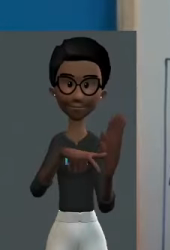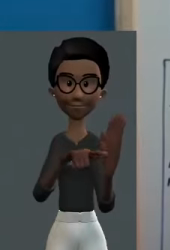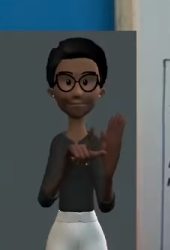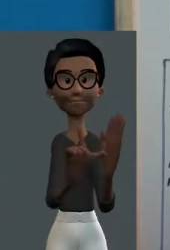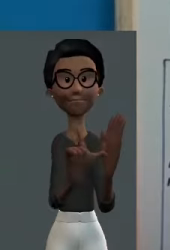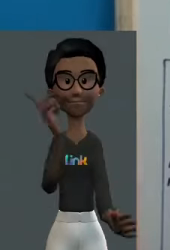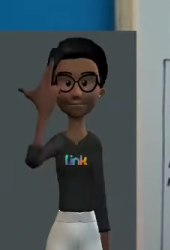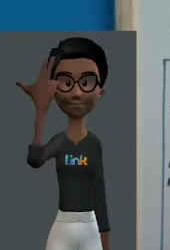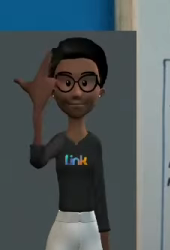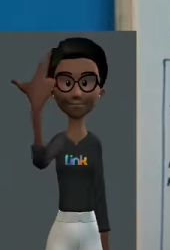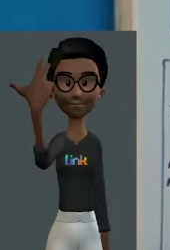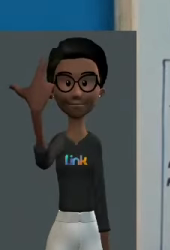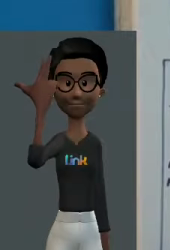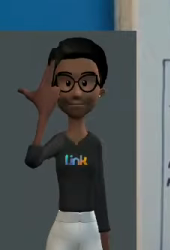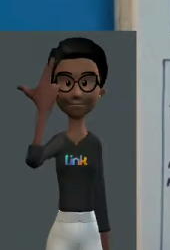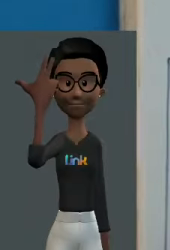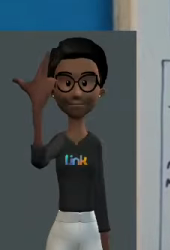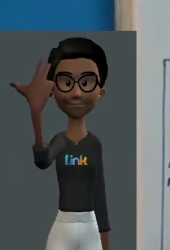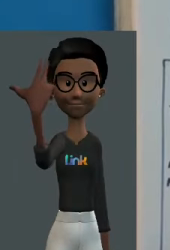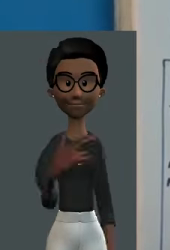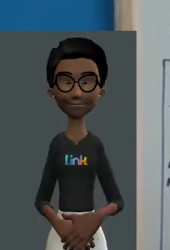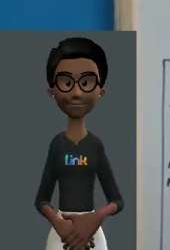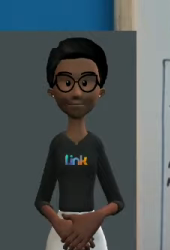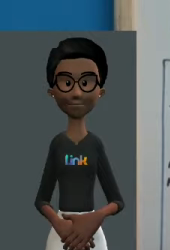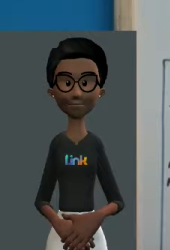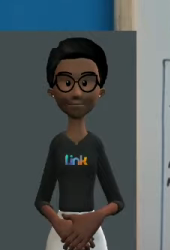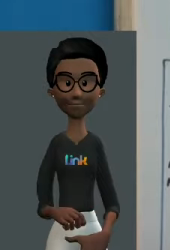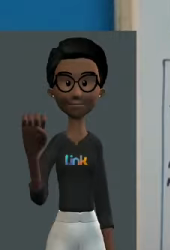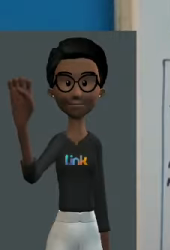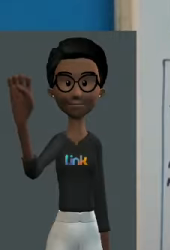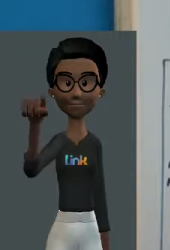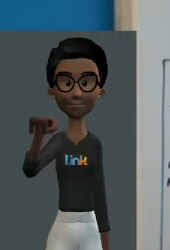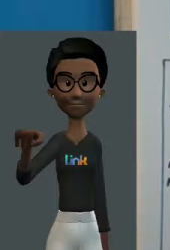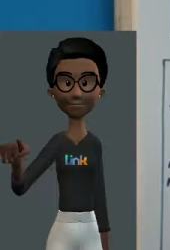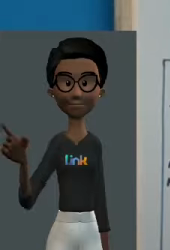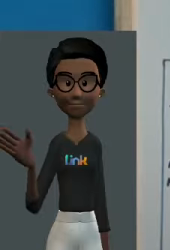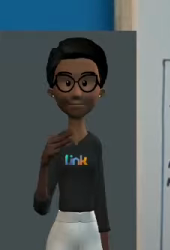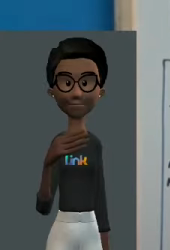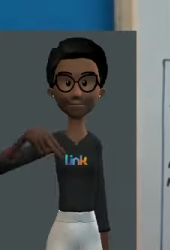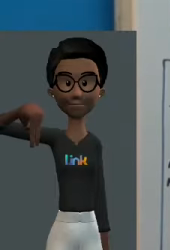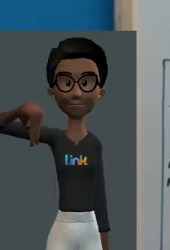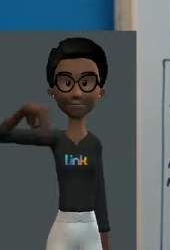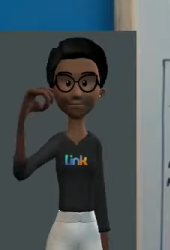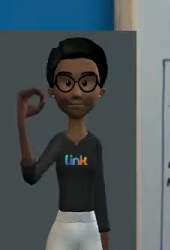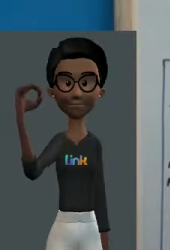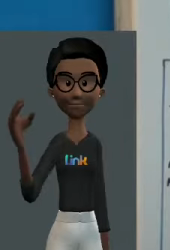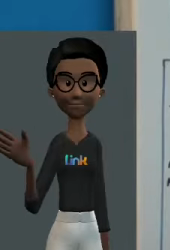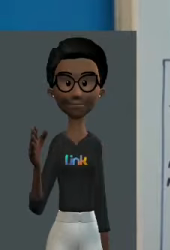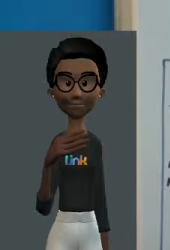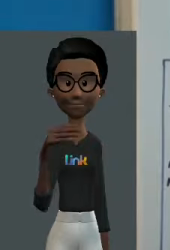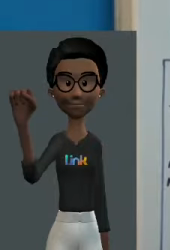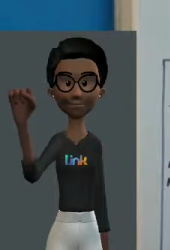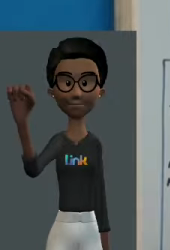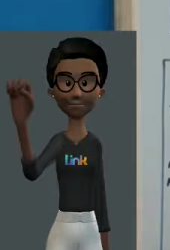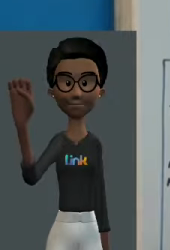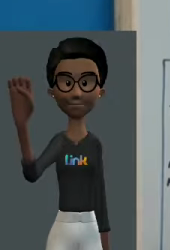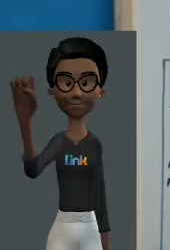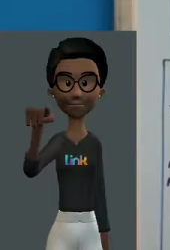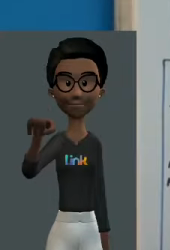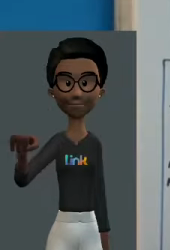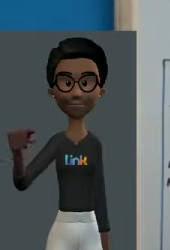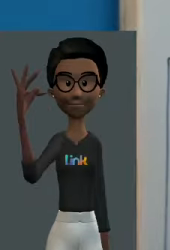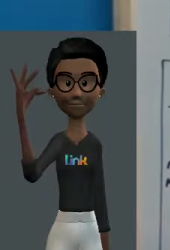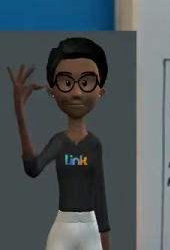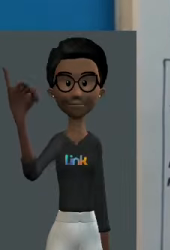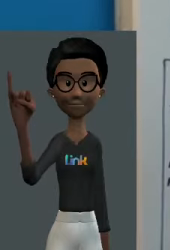na parede da caverna e é isso que os homens veem. Eles não conhecem o mundo exterior, eles não sabem